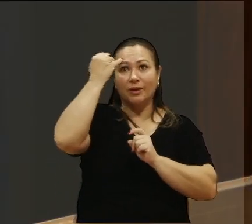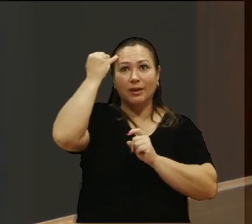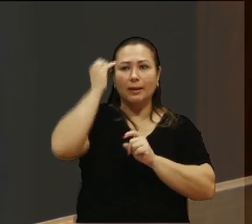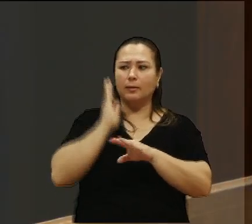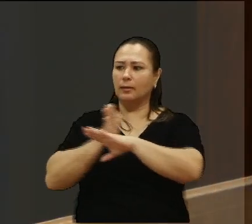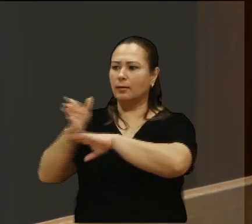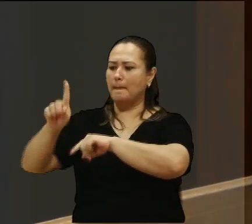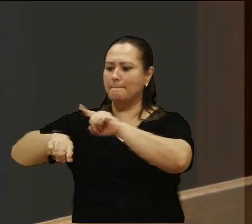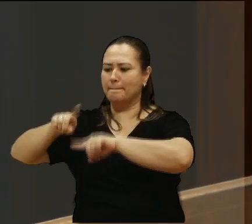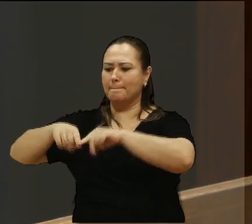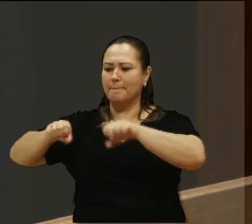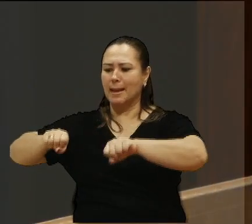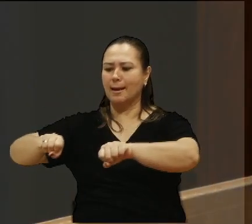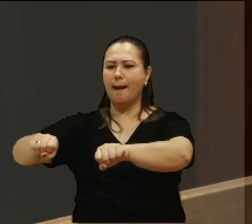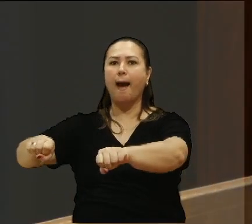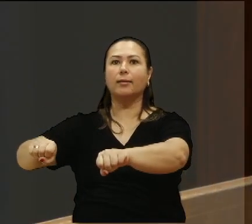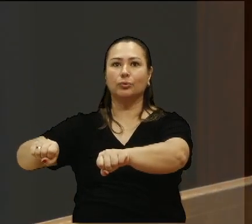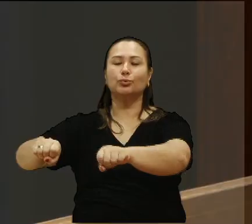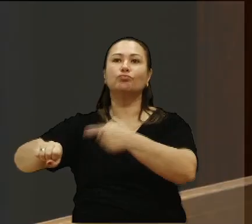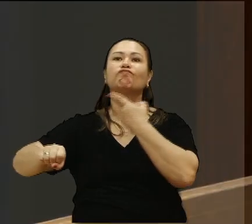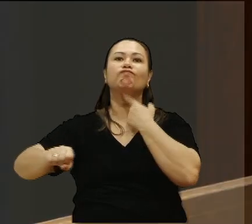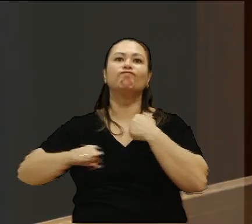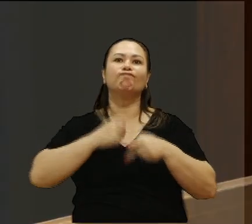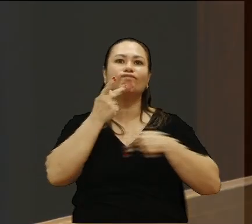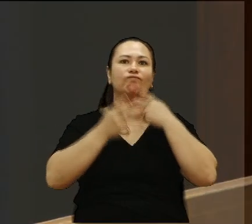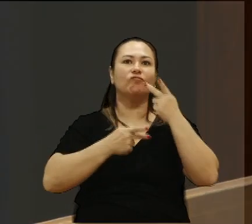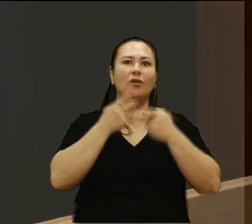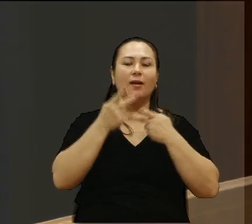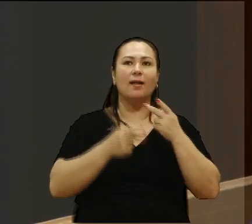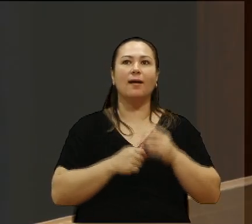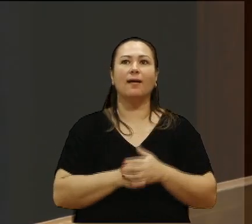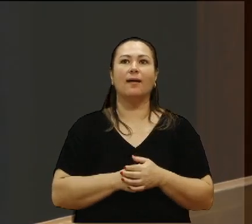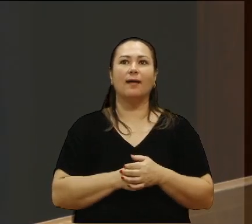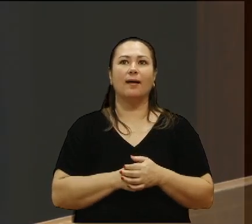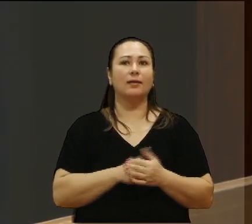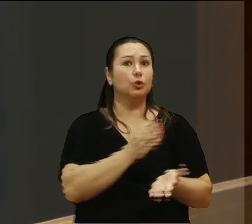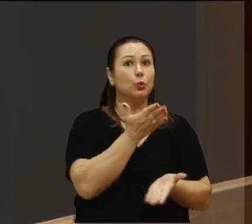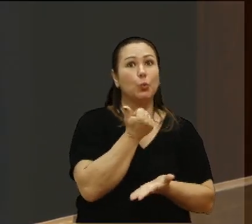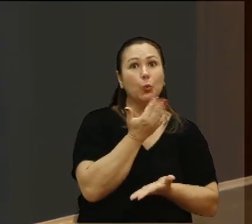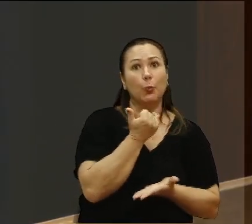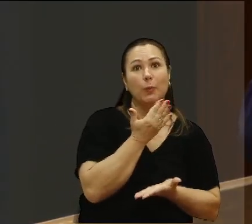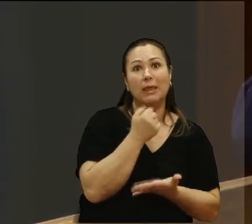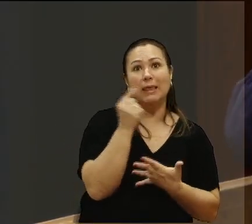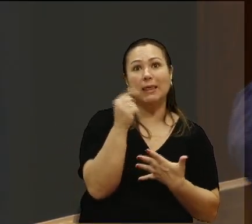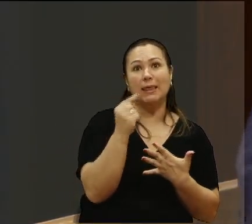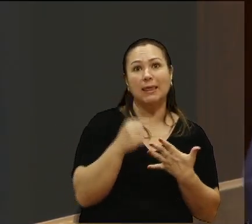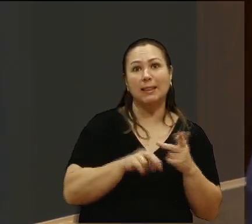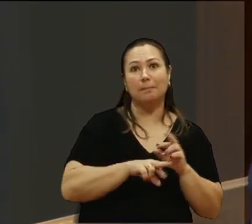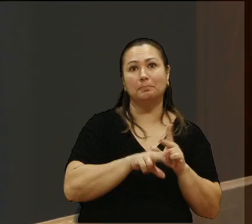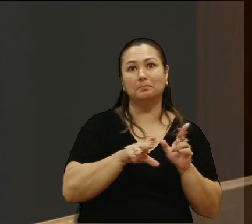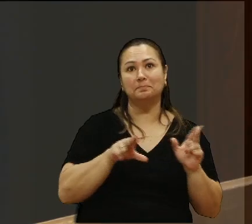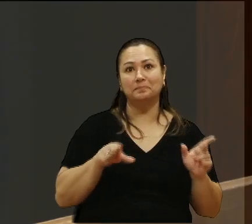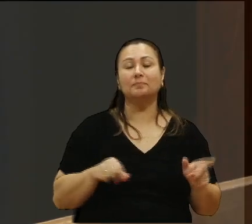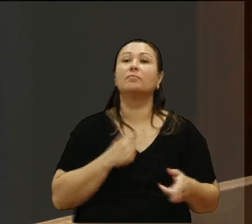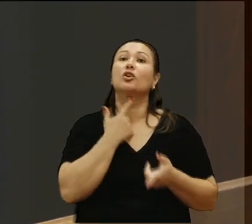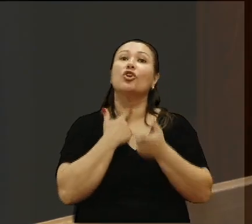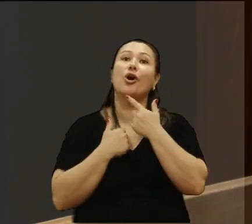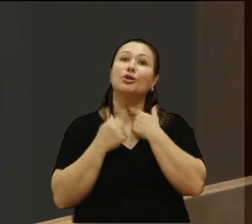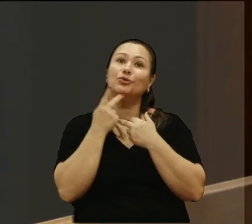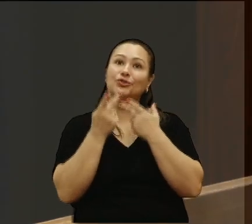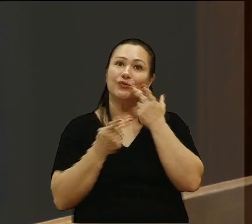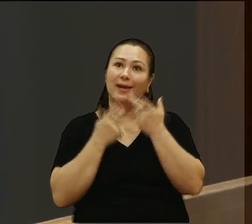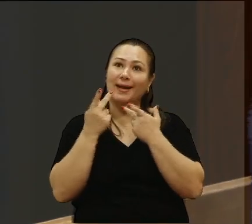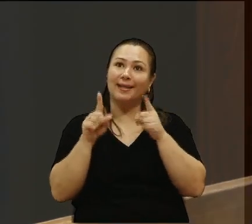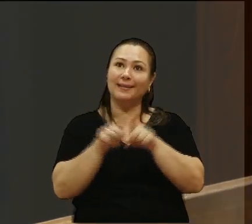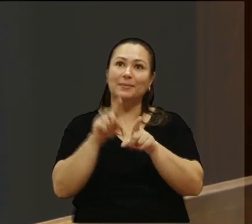mercado. Gosto de falar de comida. E gosto de falar,